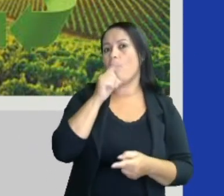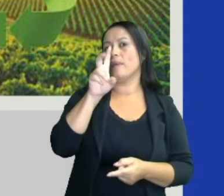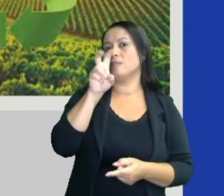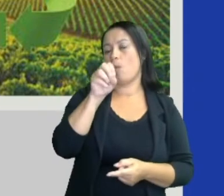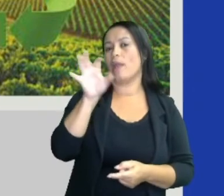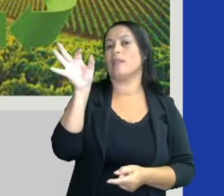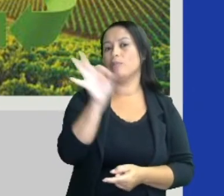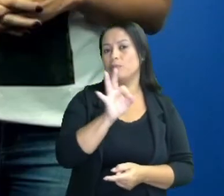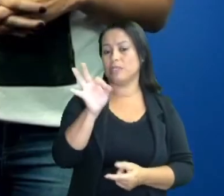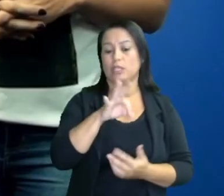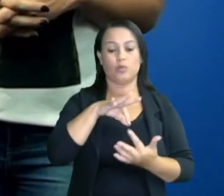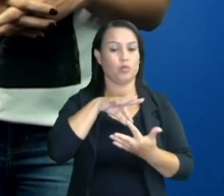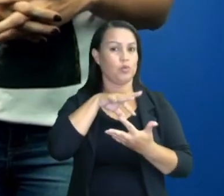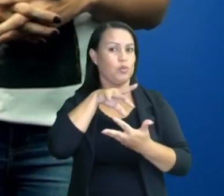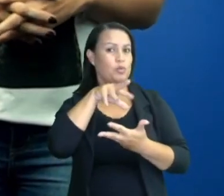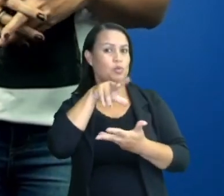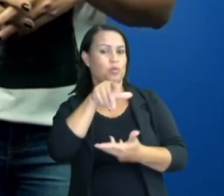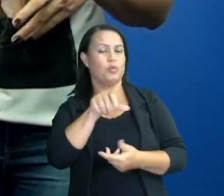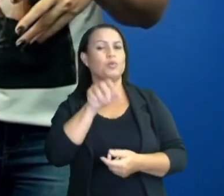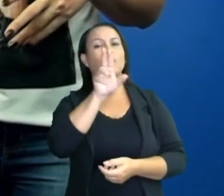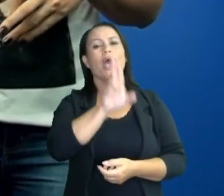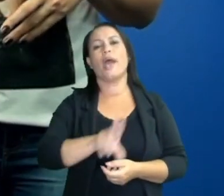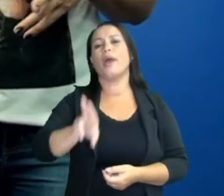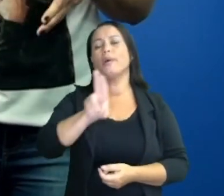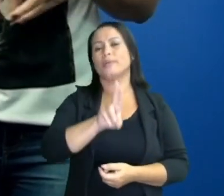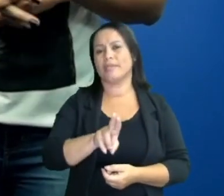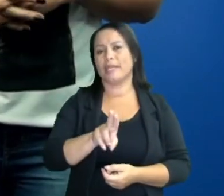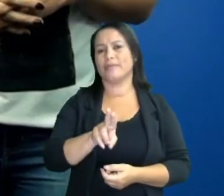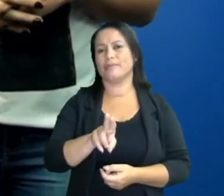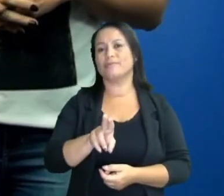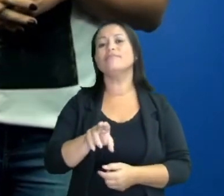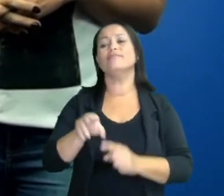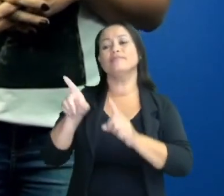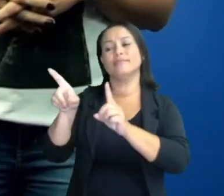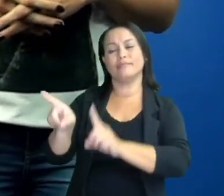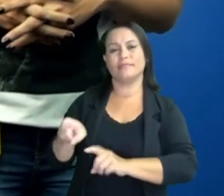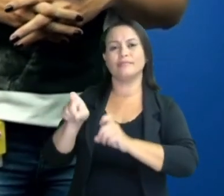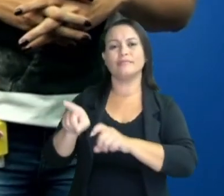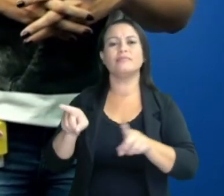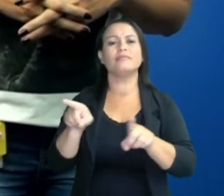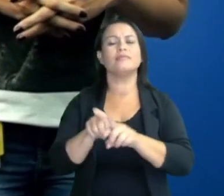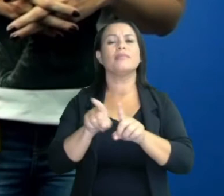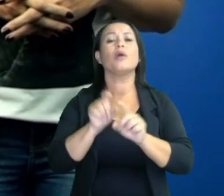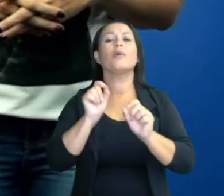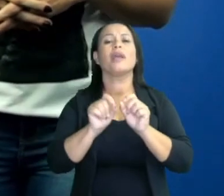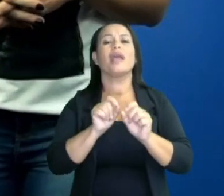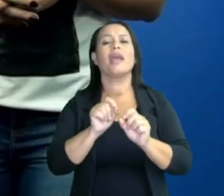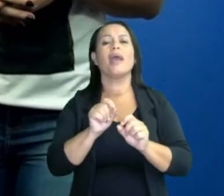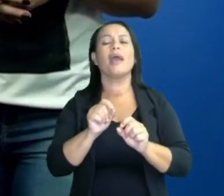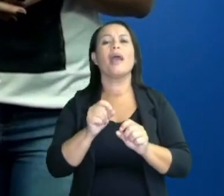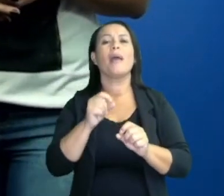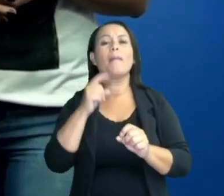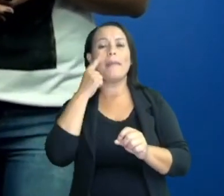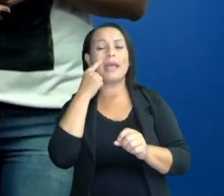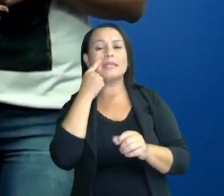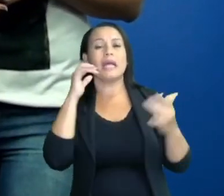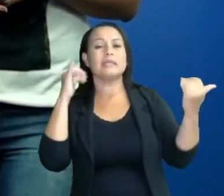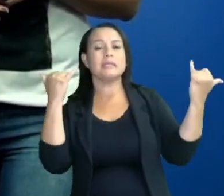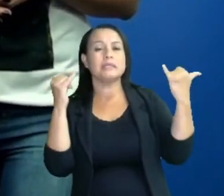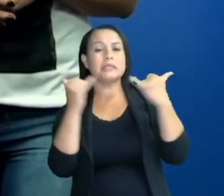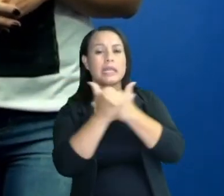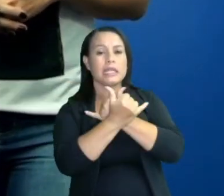cinquenta porcento de água doce do mundo é usada na agricultura ela bo e o uso de energias